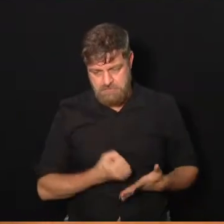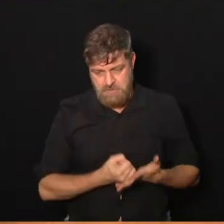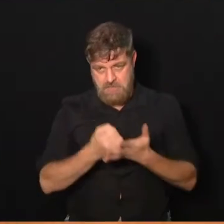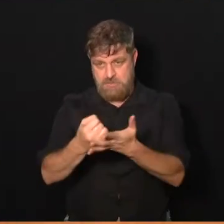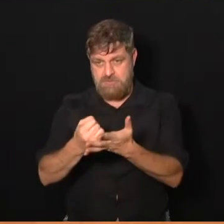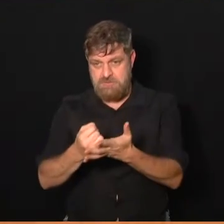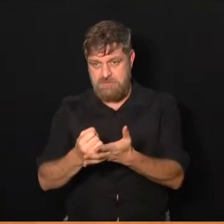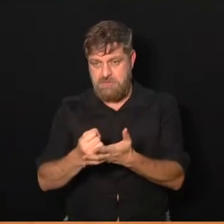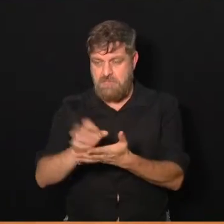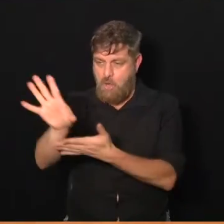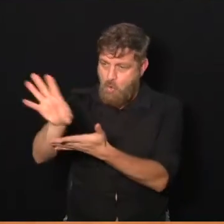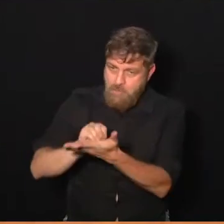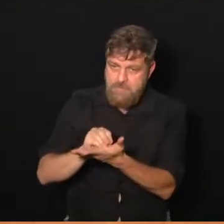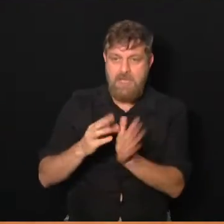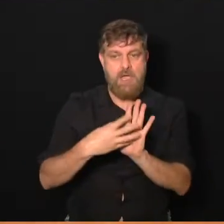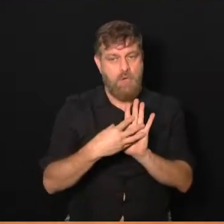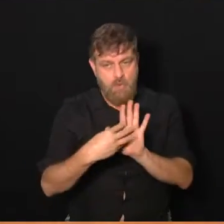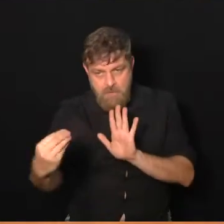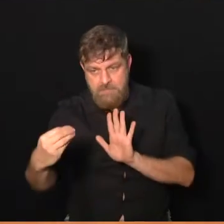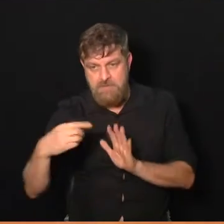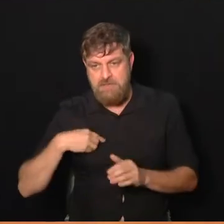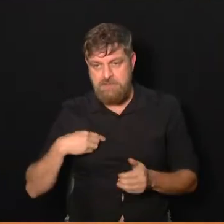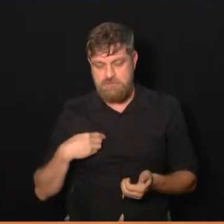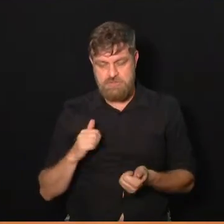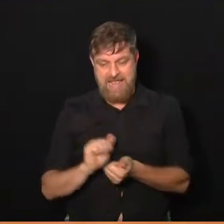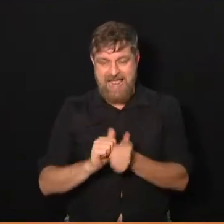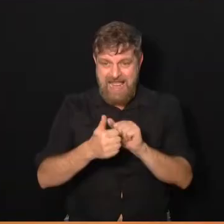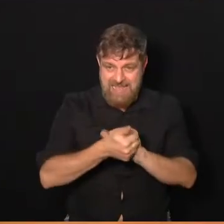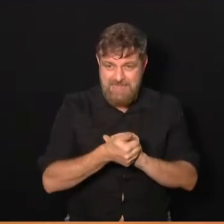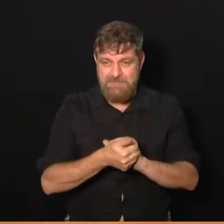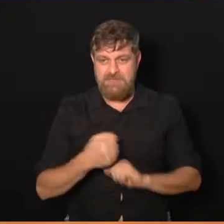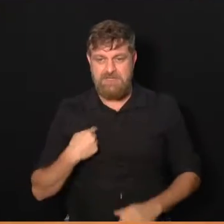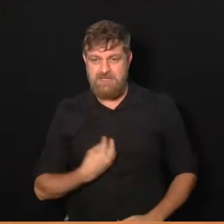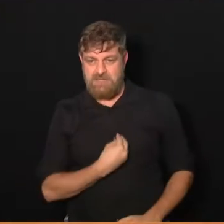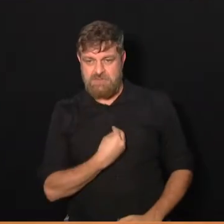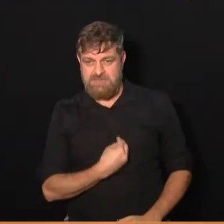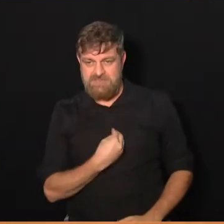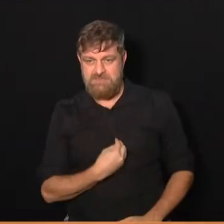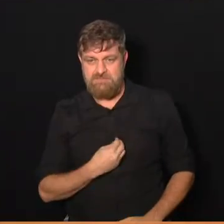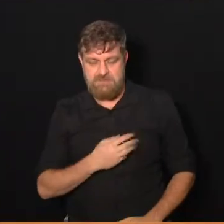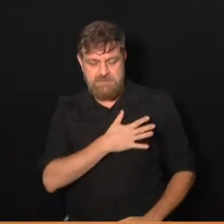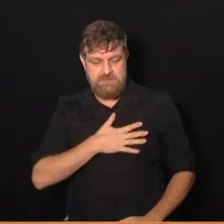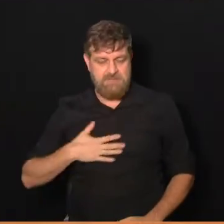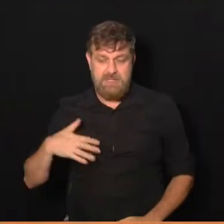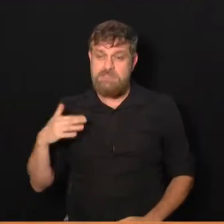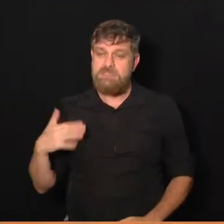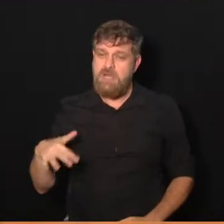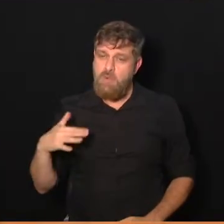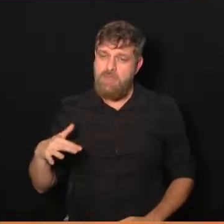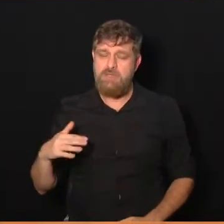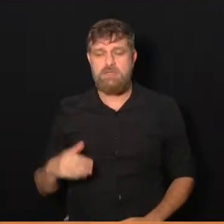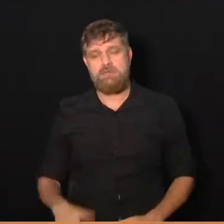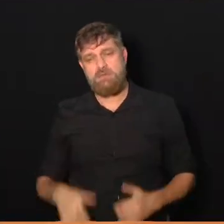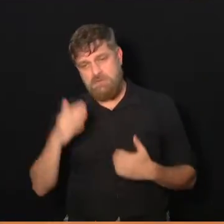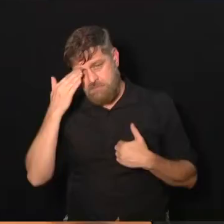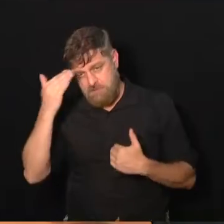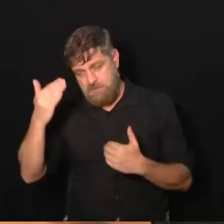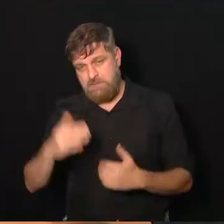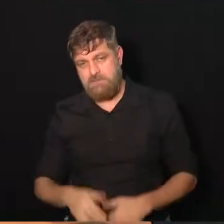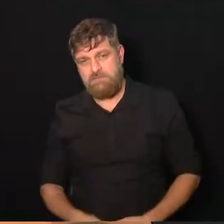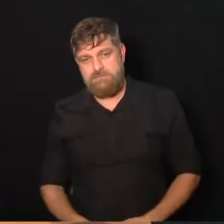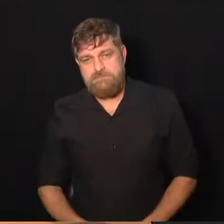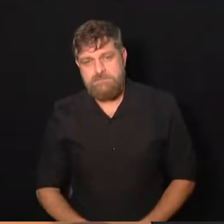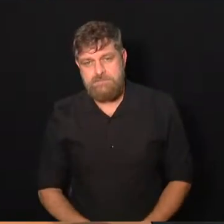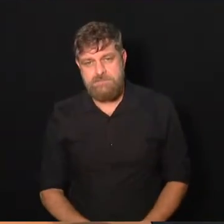de lá para cá, daqui para lá, para a gente aperfeiçoar a nossa vida, para a vida ser mais tranquila. Muito obrigado. Eu que